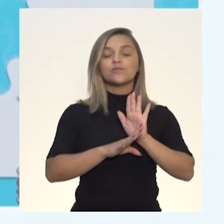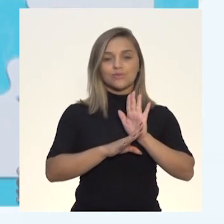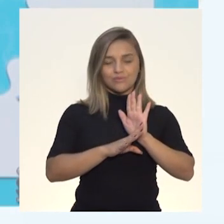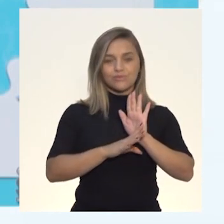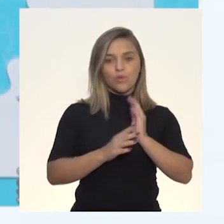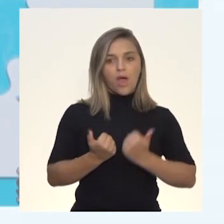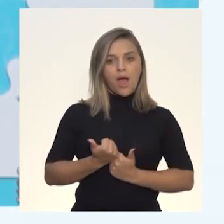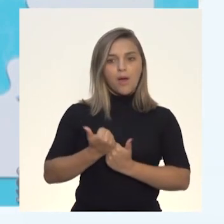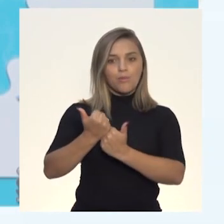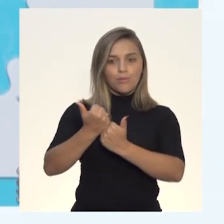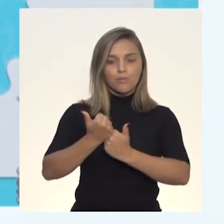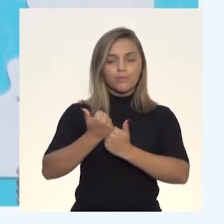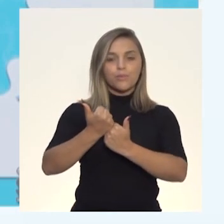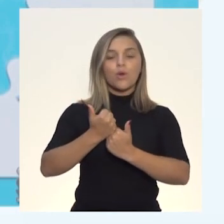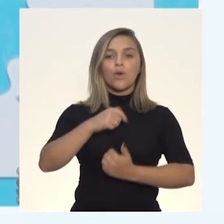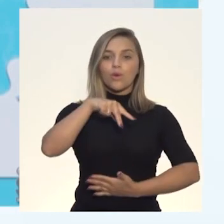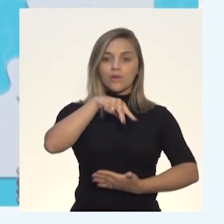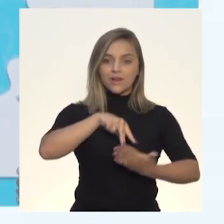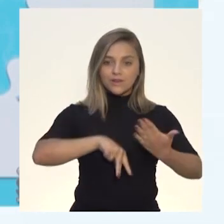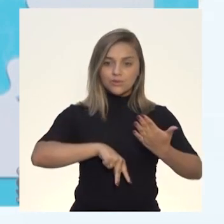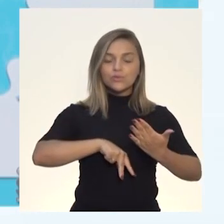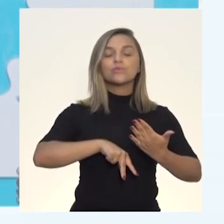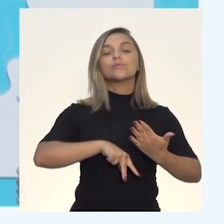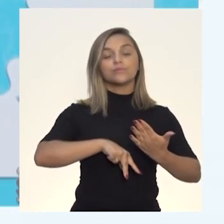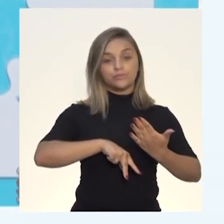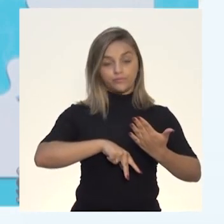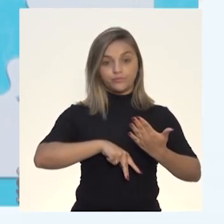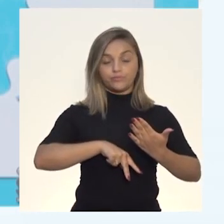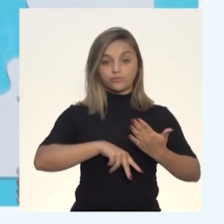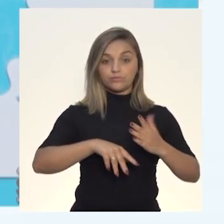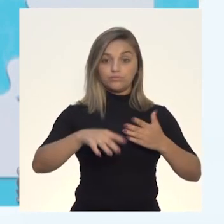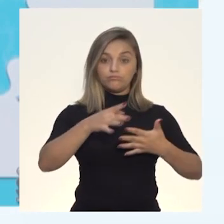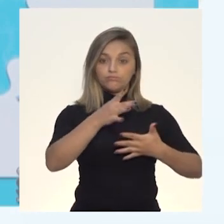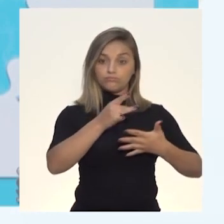textos de apoio, vai destacar as informações que você julga